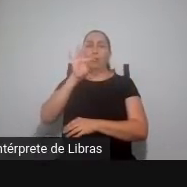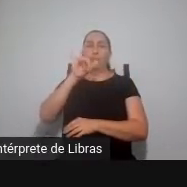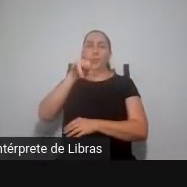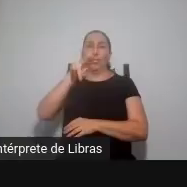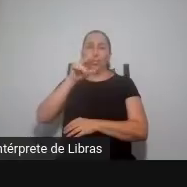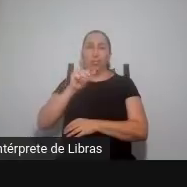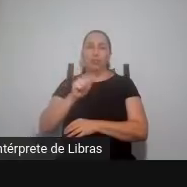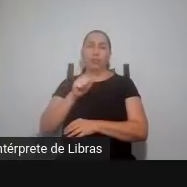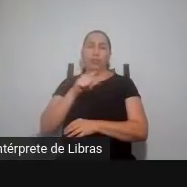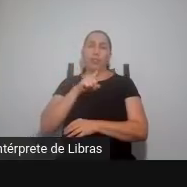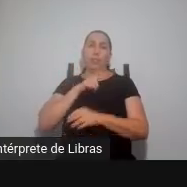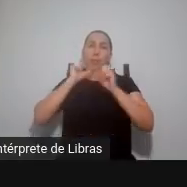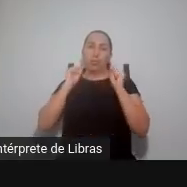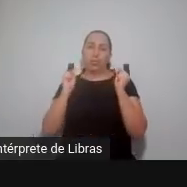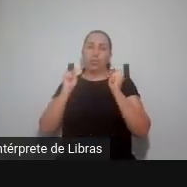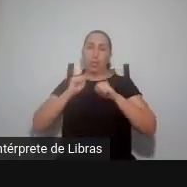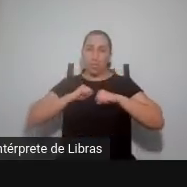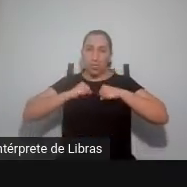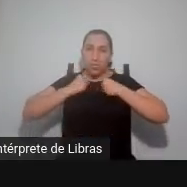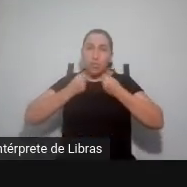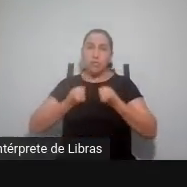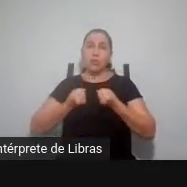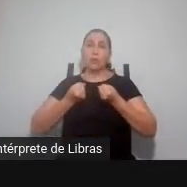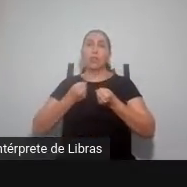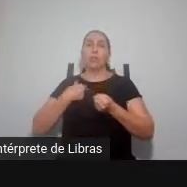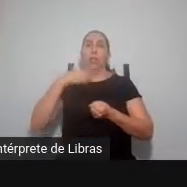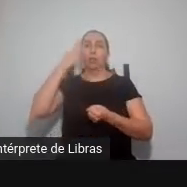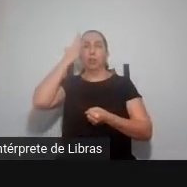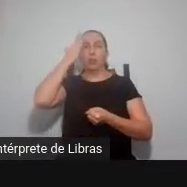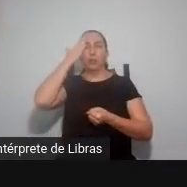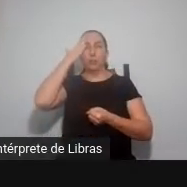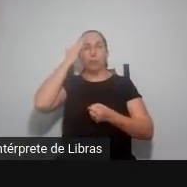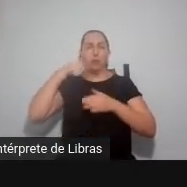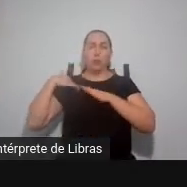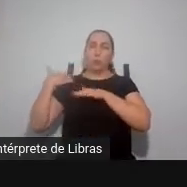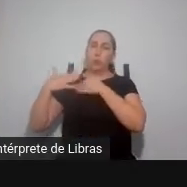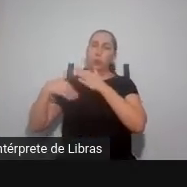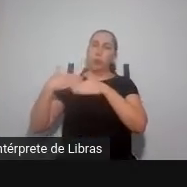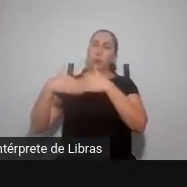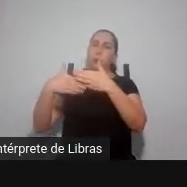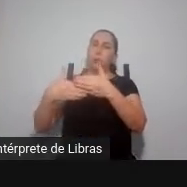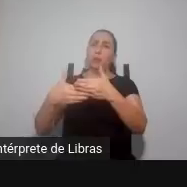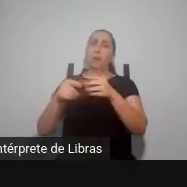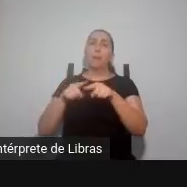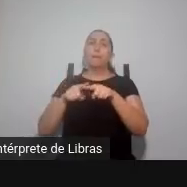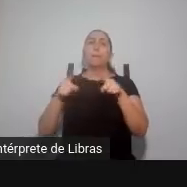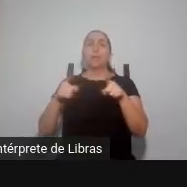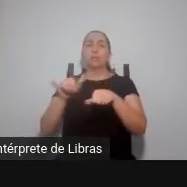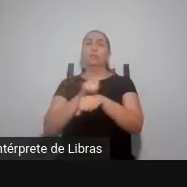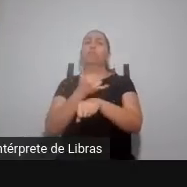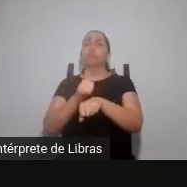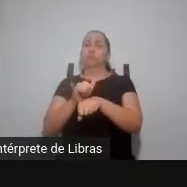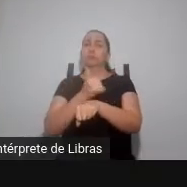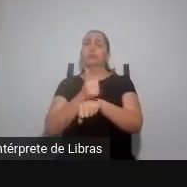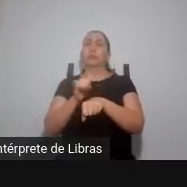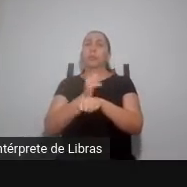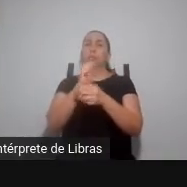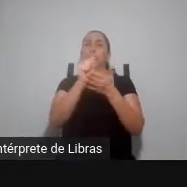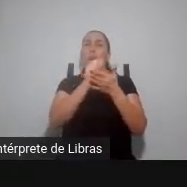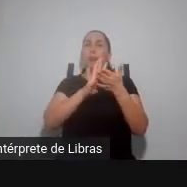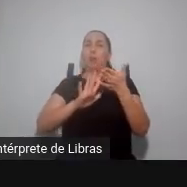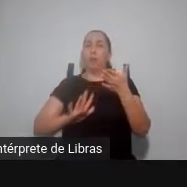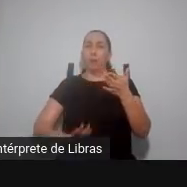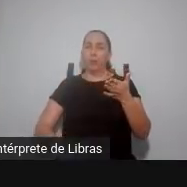ter segurança, né, e entendimento do processo, mas como uma estratégia também de alfabetização, né,